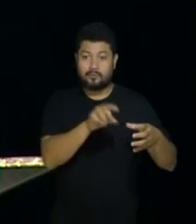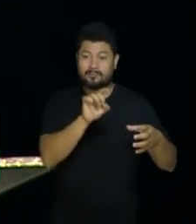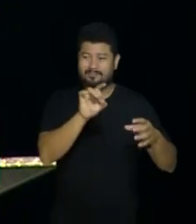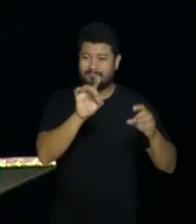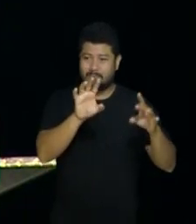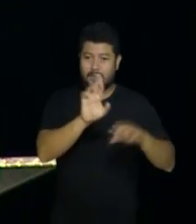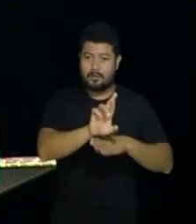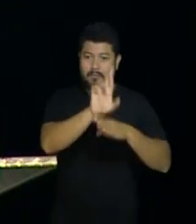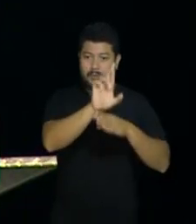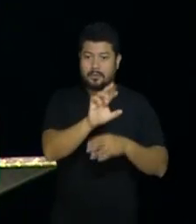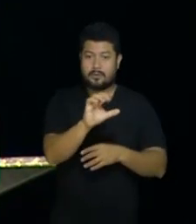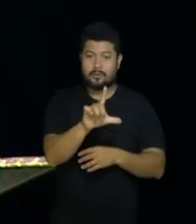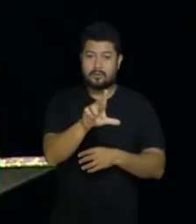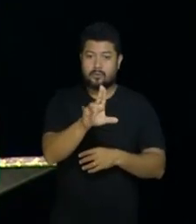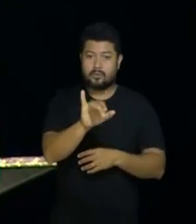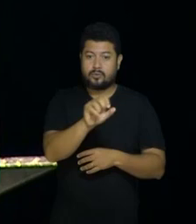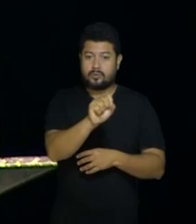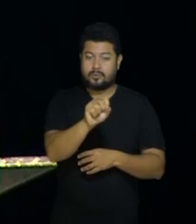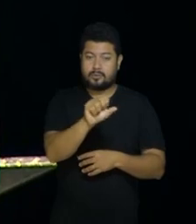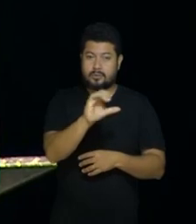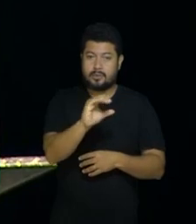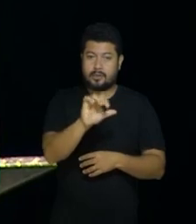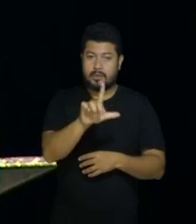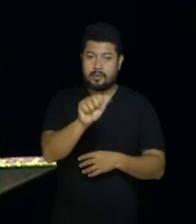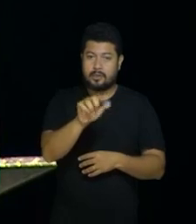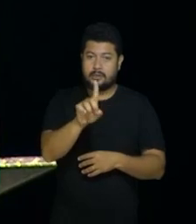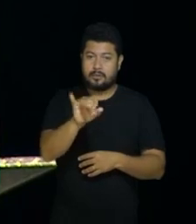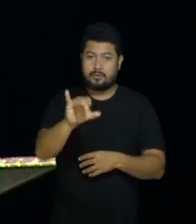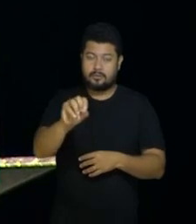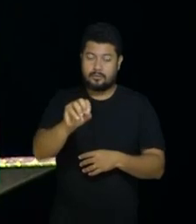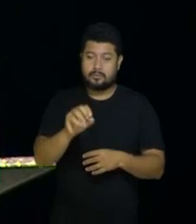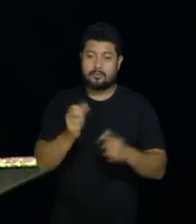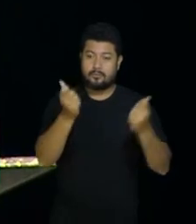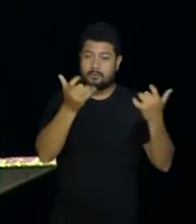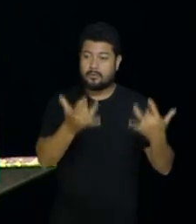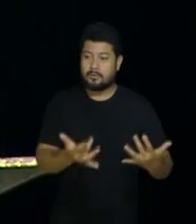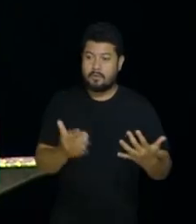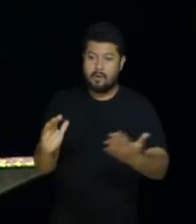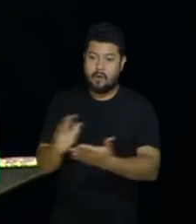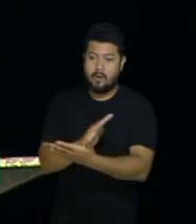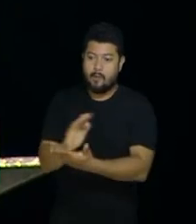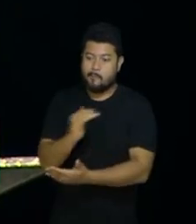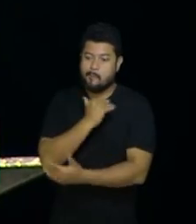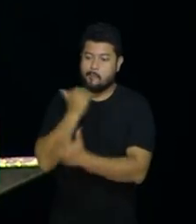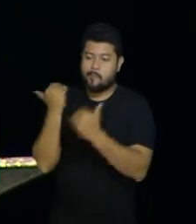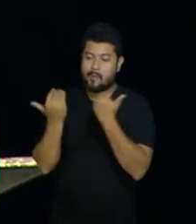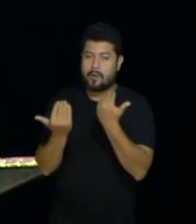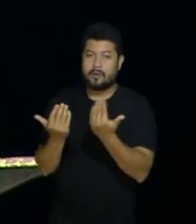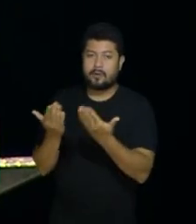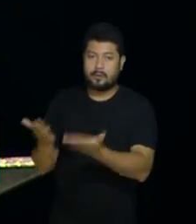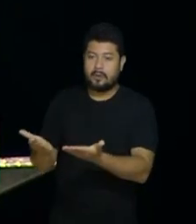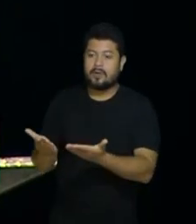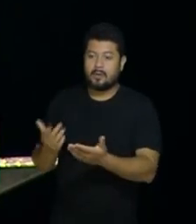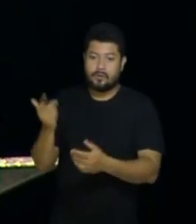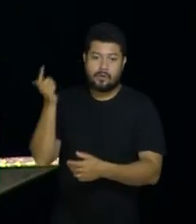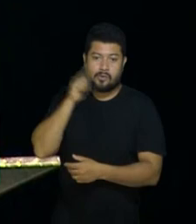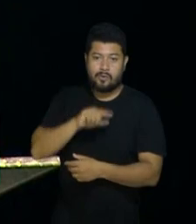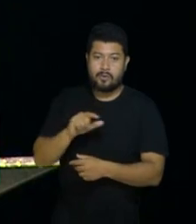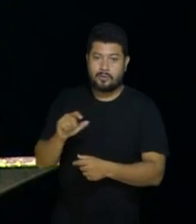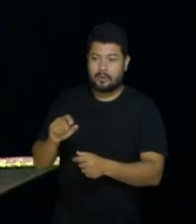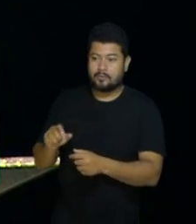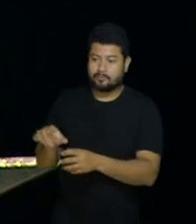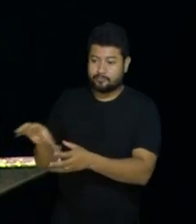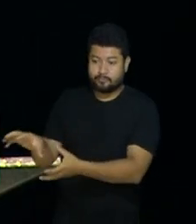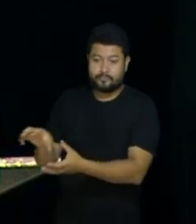são de pessoas que vêm a óbito e daí, então, deputado Júlio, é feito o transplante do rim.